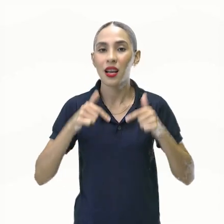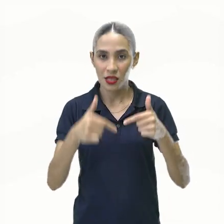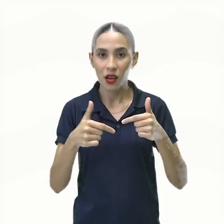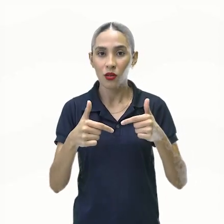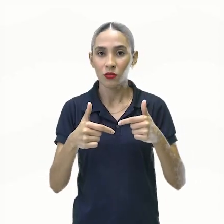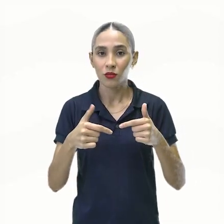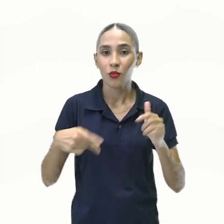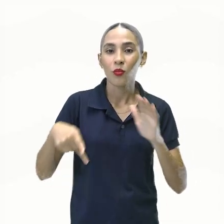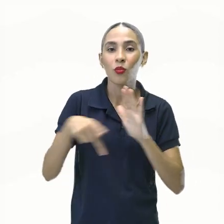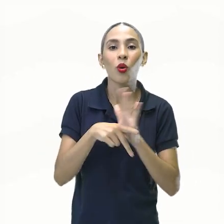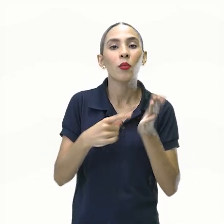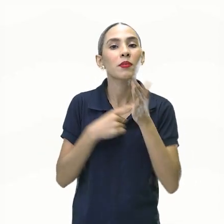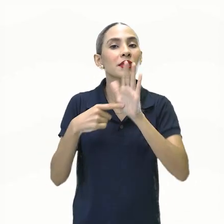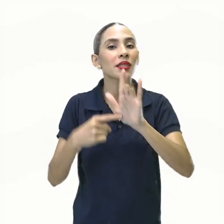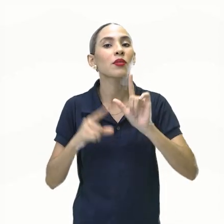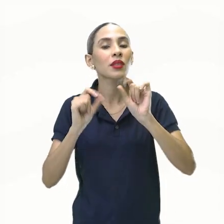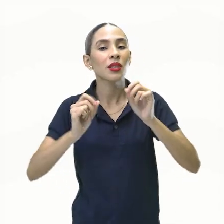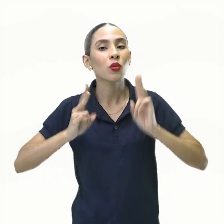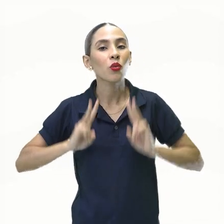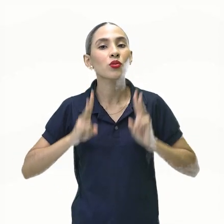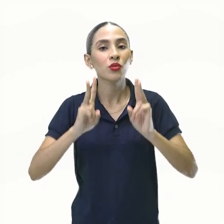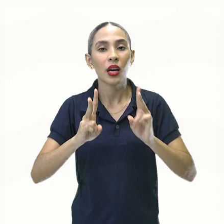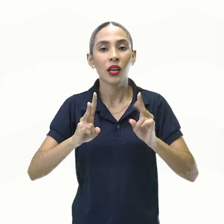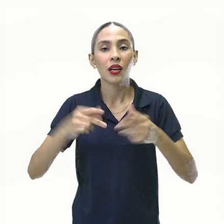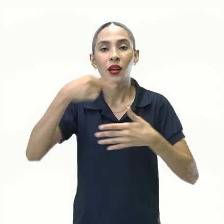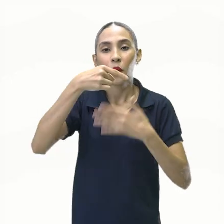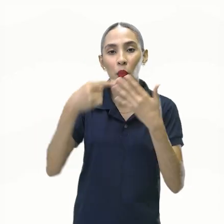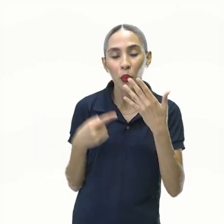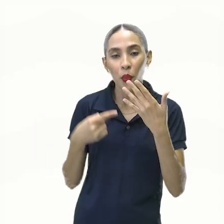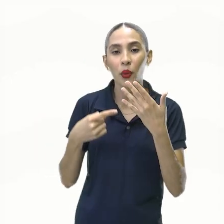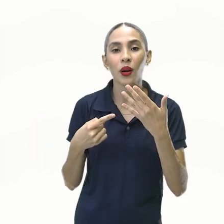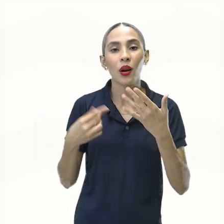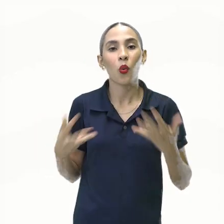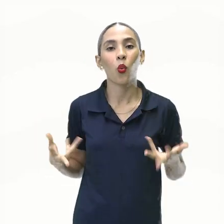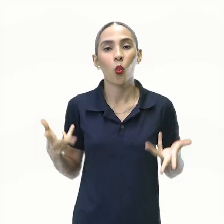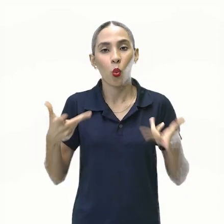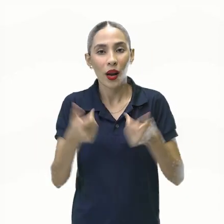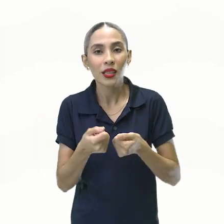ação destinada a manter as condições